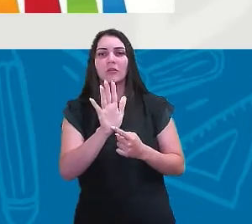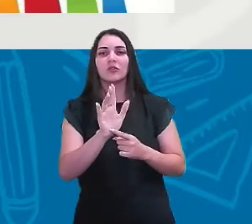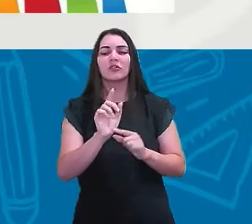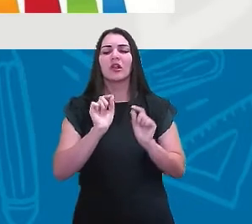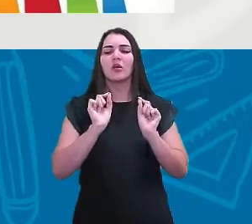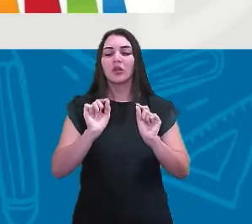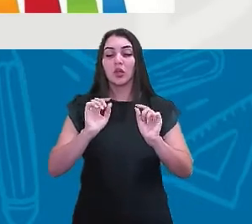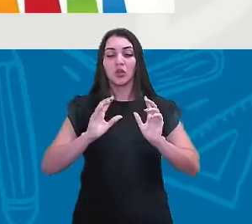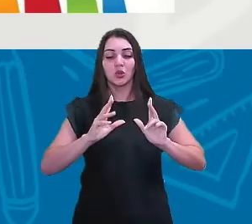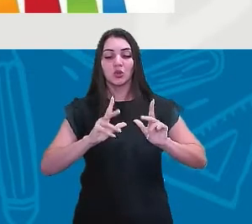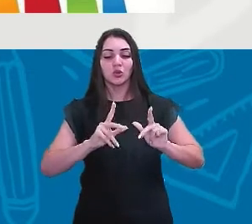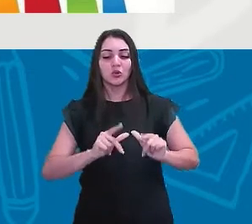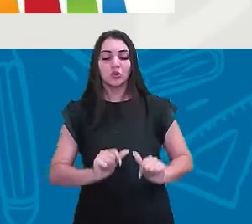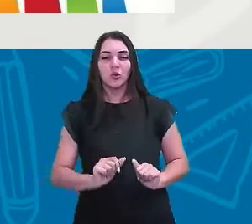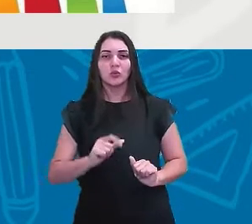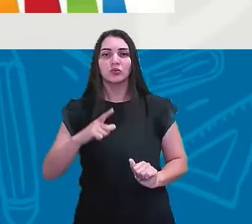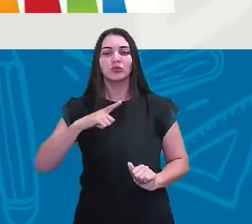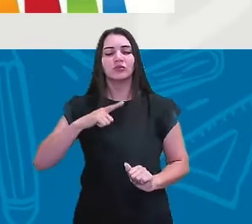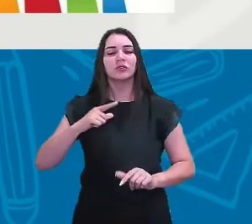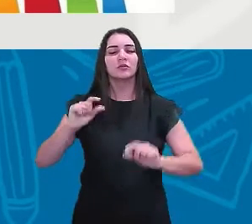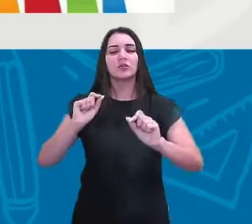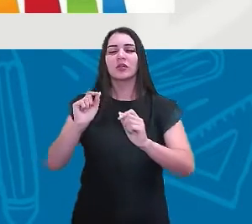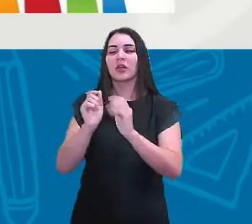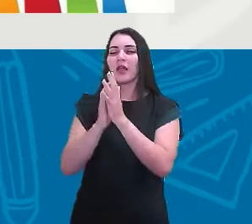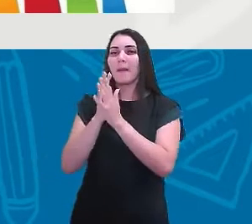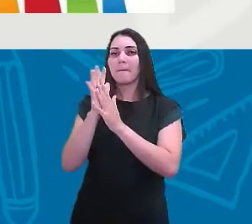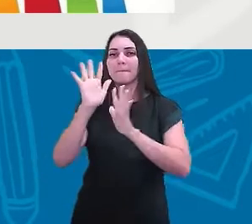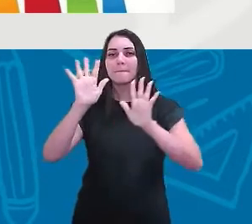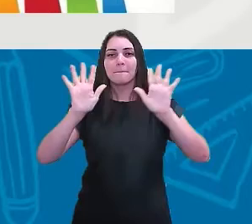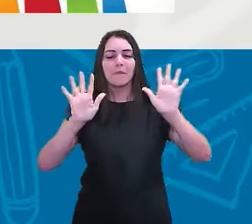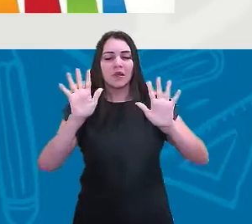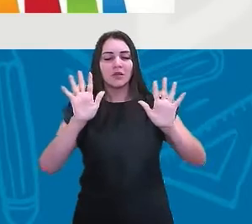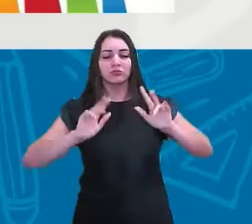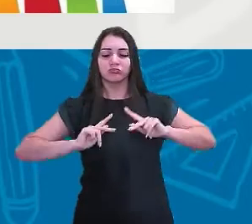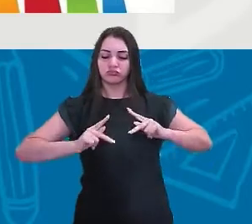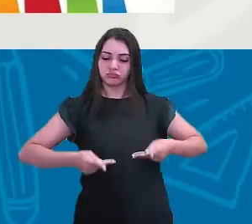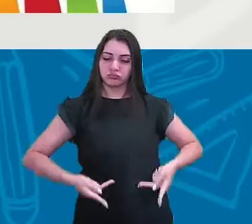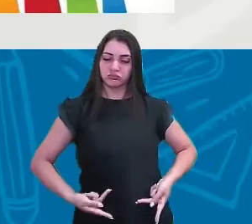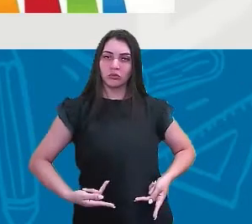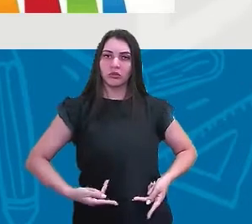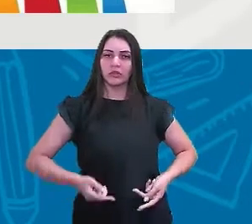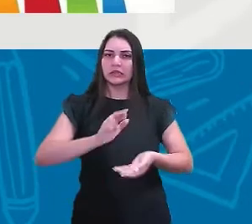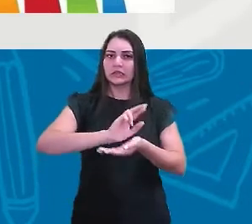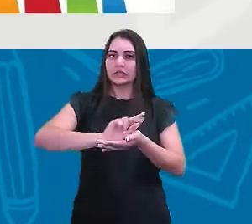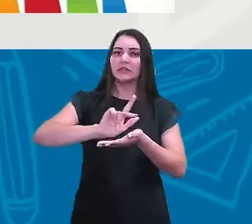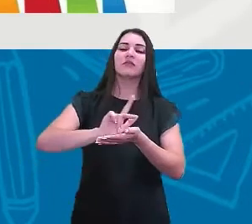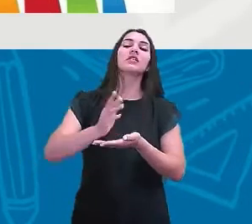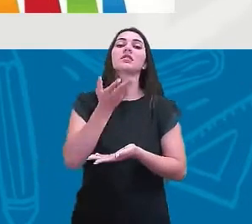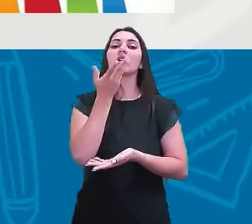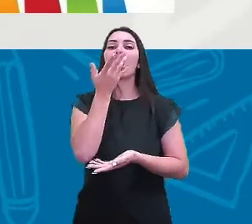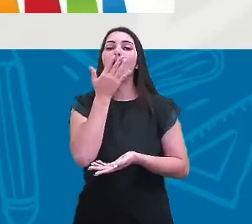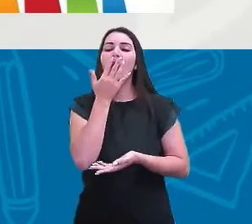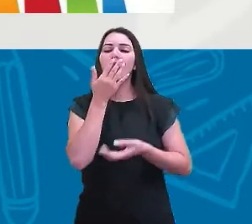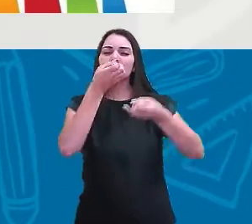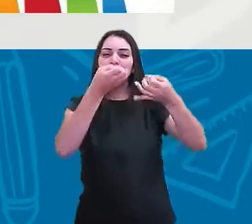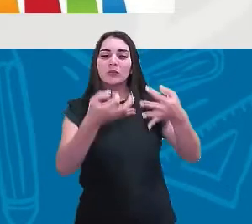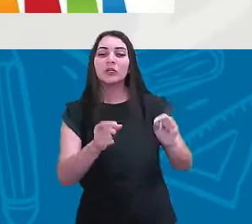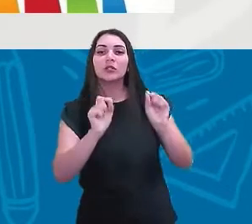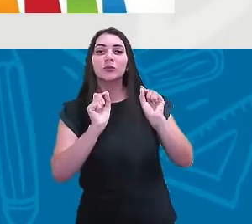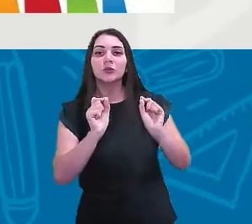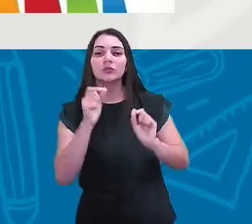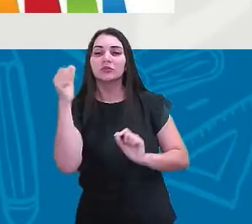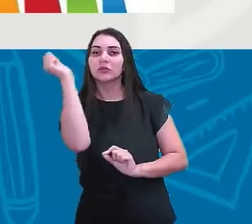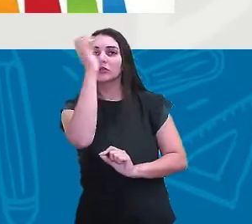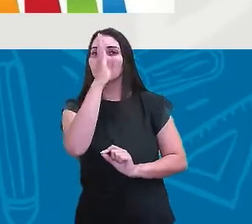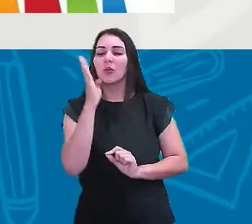nós, temos aí as nossas mãozinhas, temos os nossos membros de várias cores, dizendo que o nosso Brasil é essa mistura